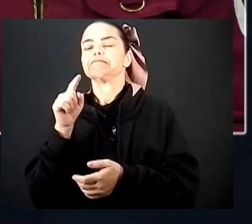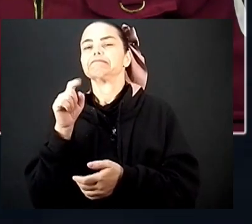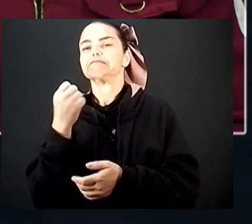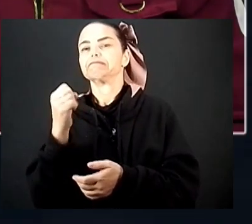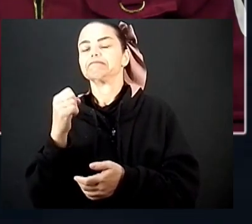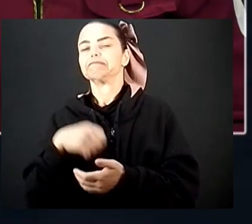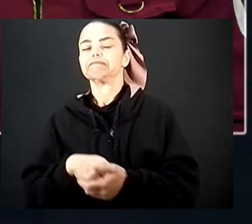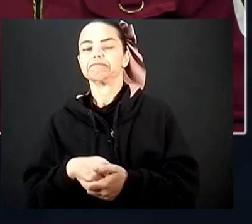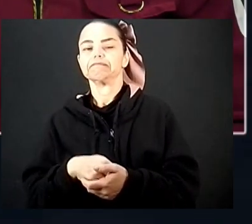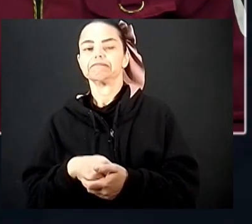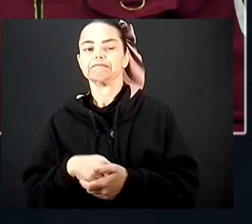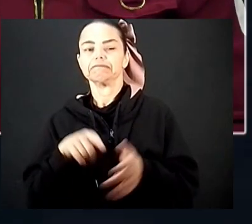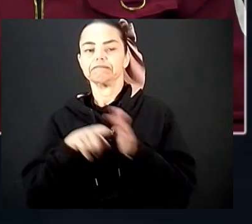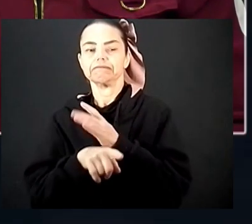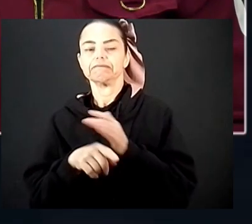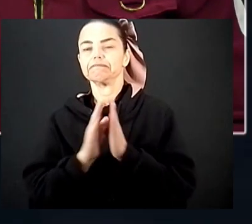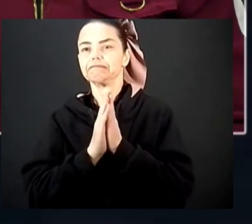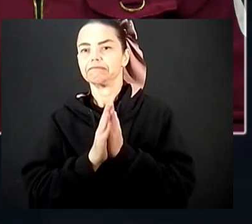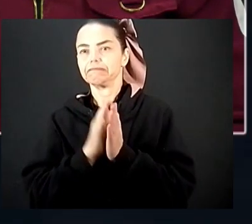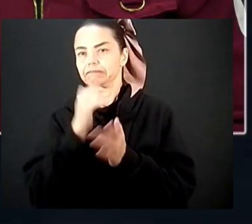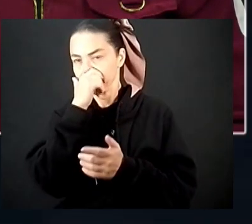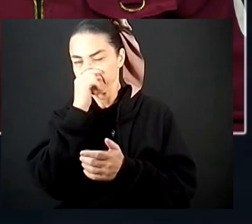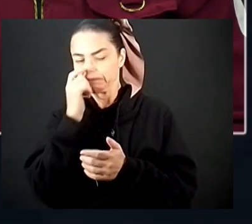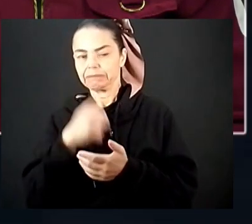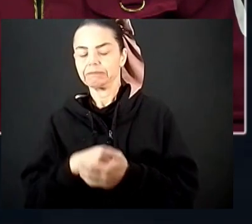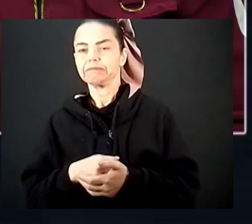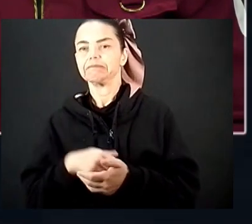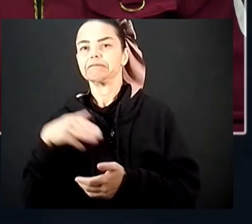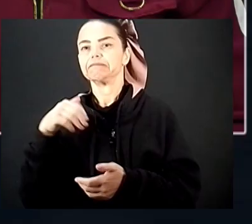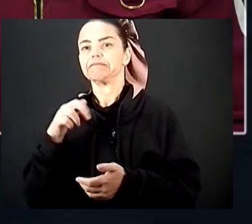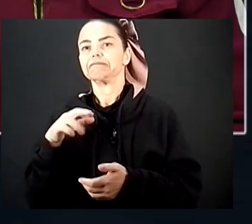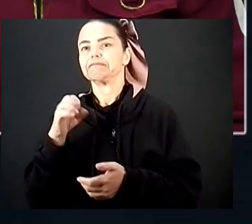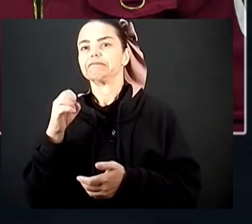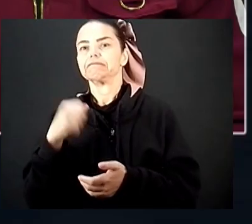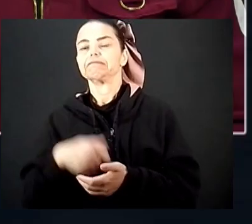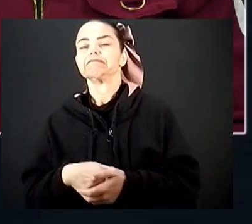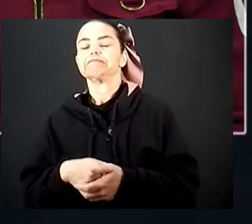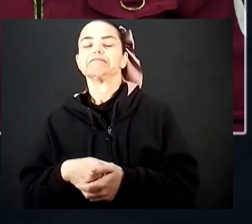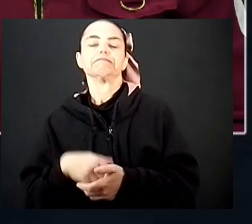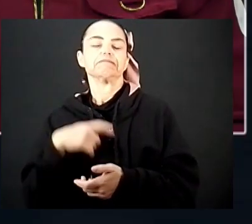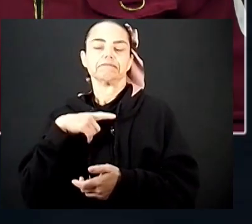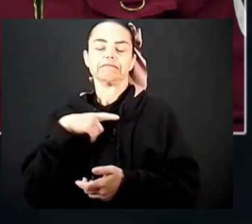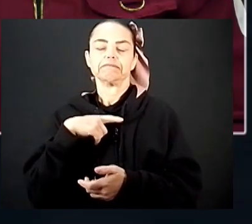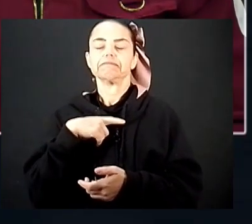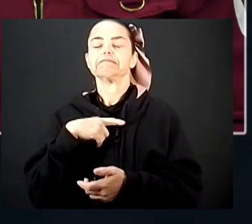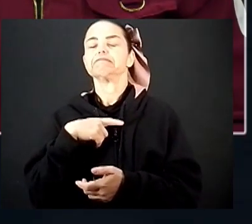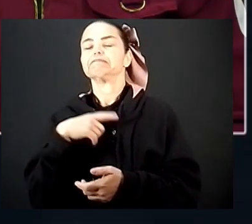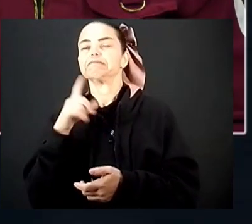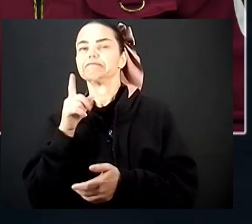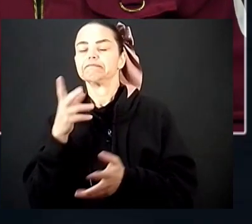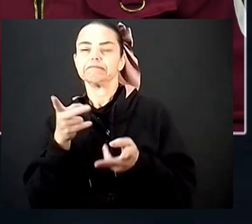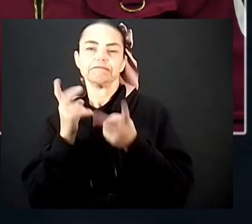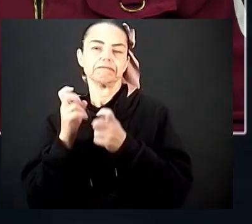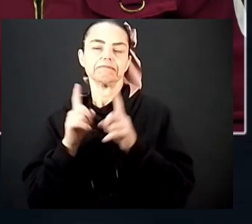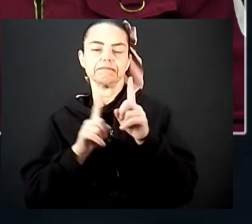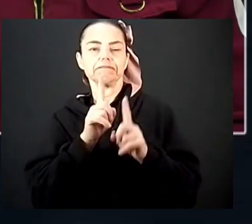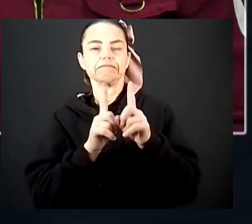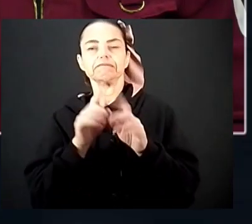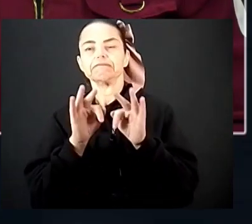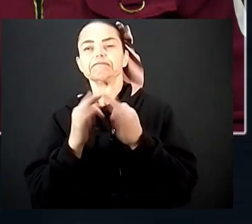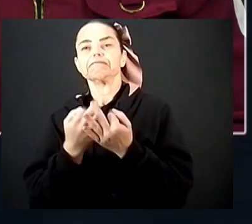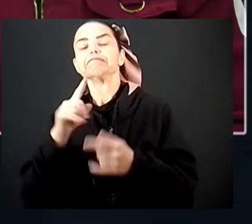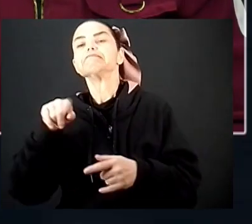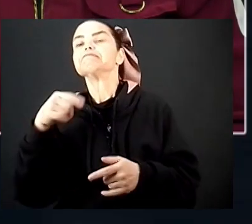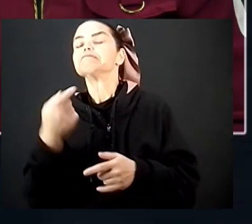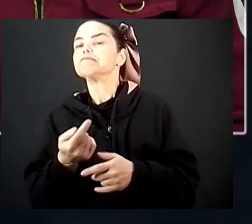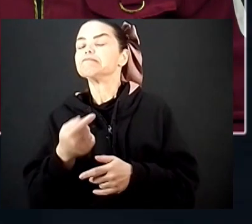tela pra gente, produção, por favor? Vamos lá, Marcos Lima, do Parque Industrial. Tem gente que só percebe a competição familiar depois de